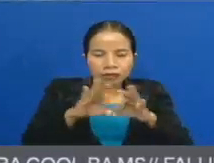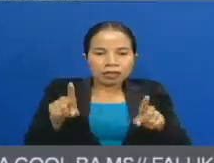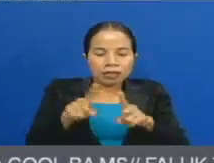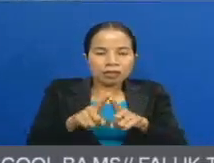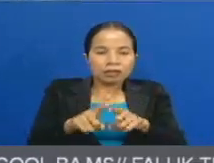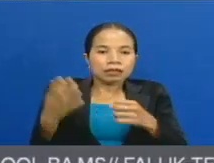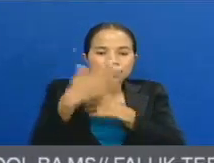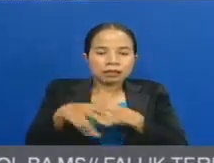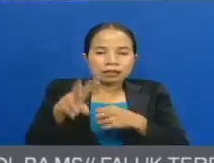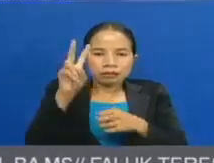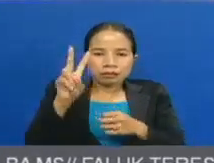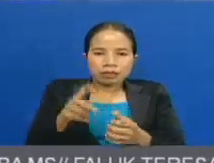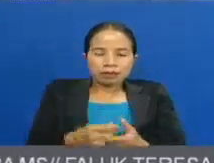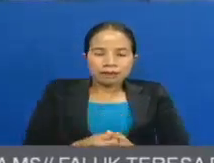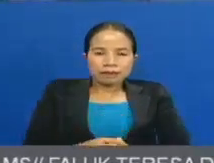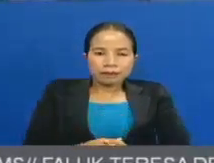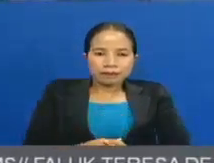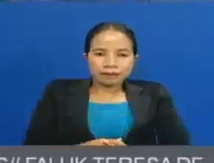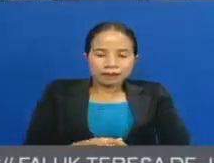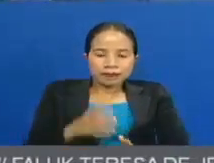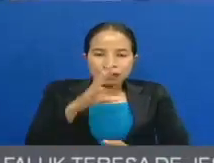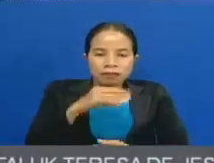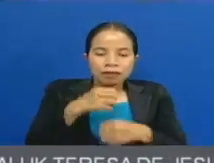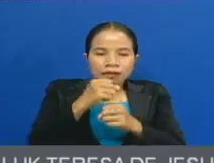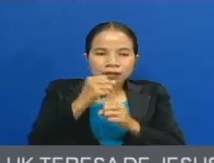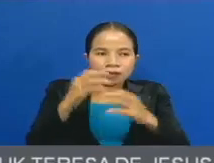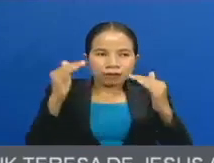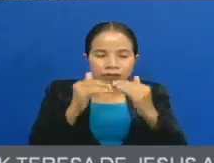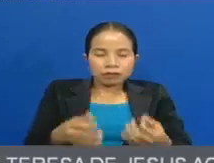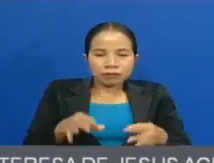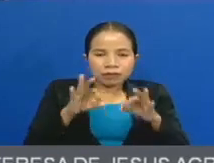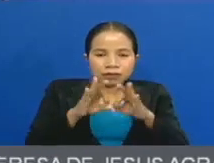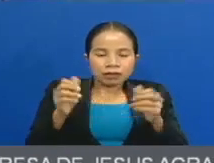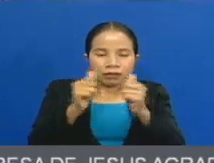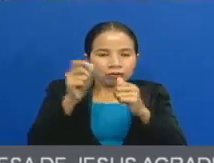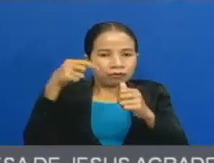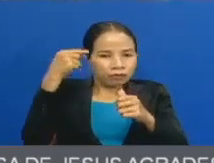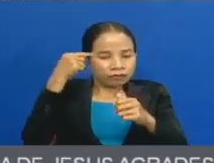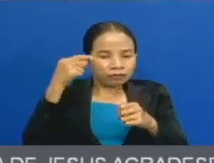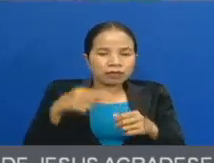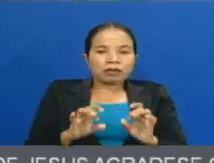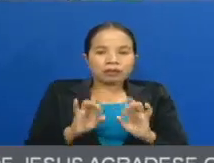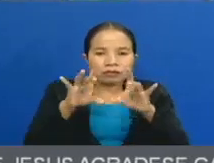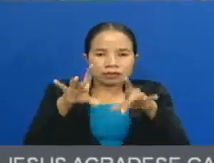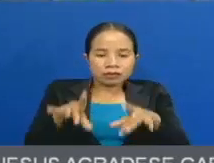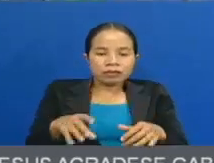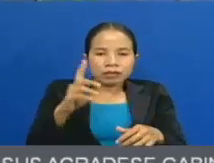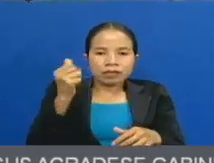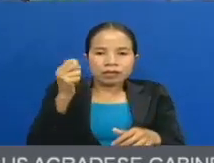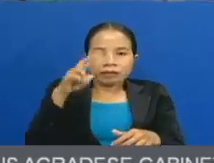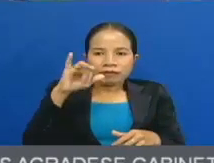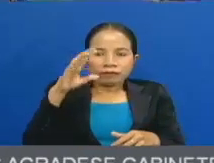bilateral nação Ruânia. No halo encontro cortesiamos o governador-geral Austrália, David